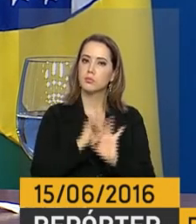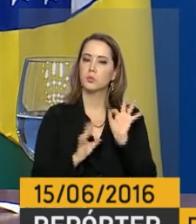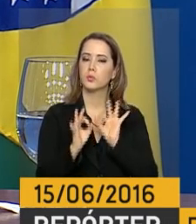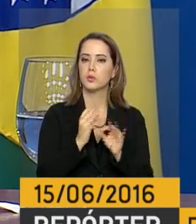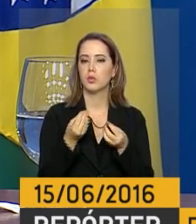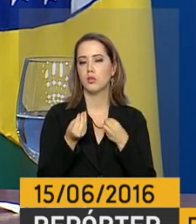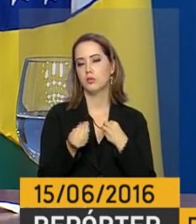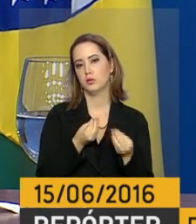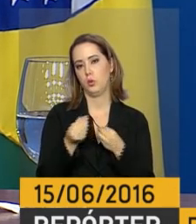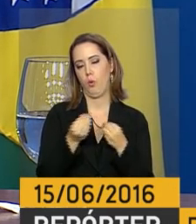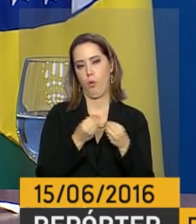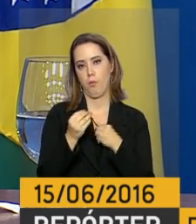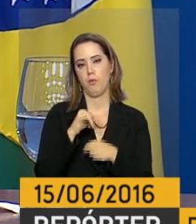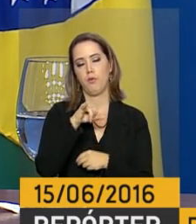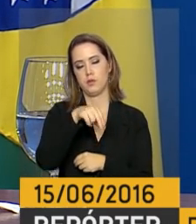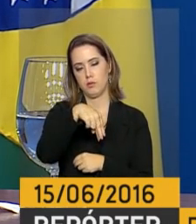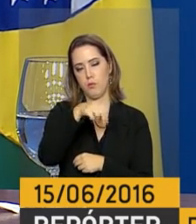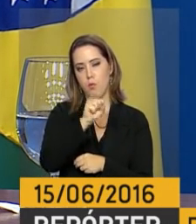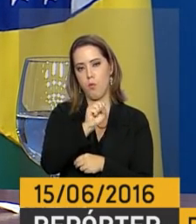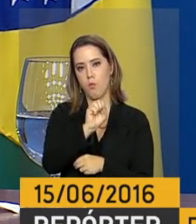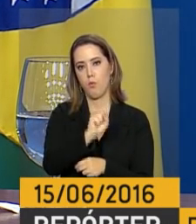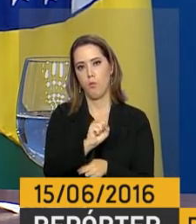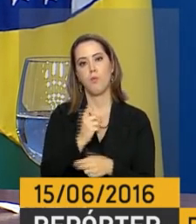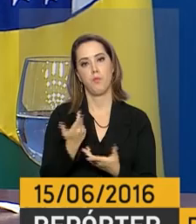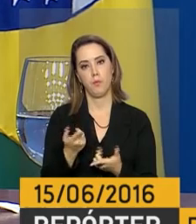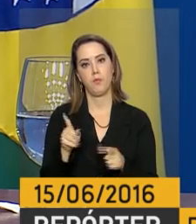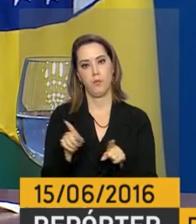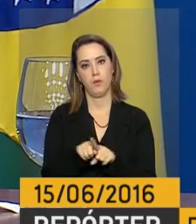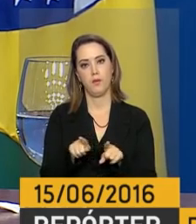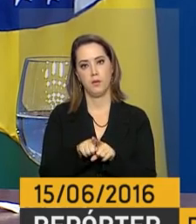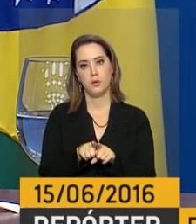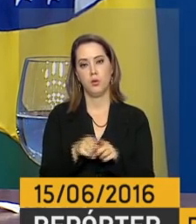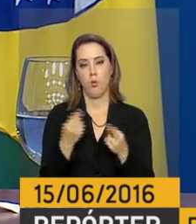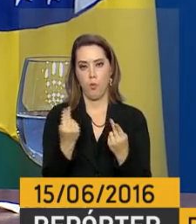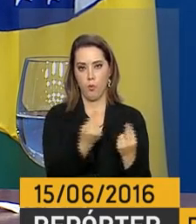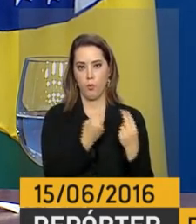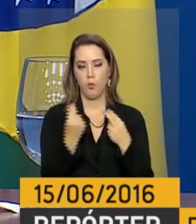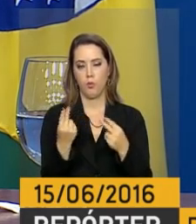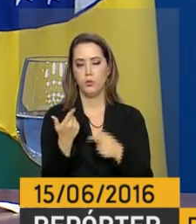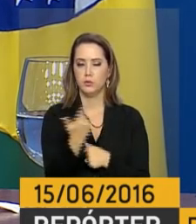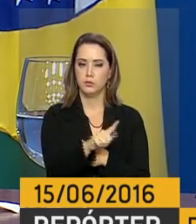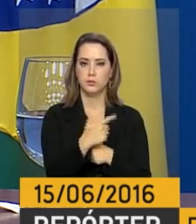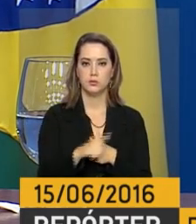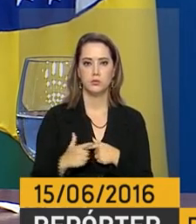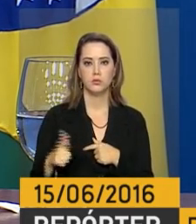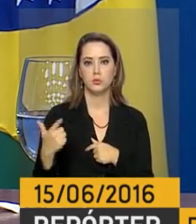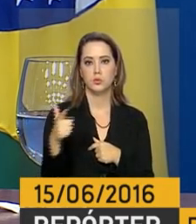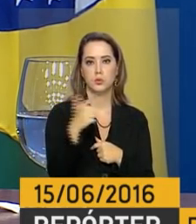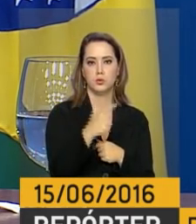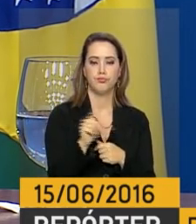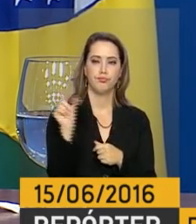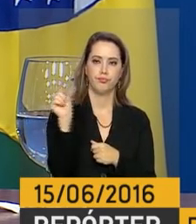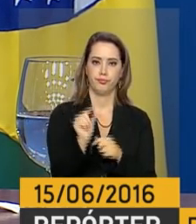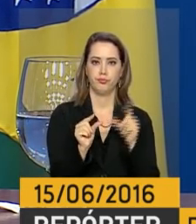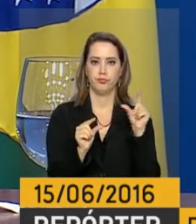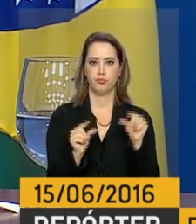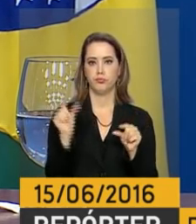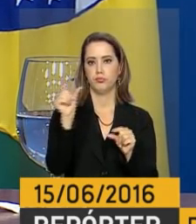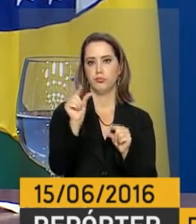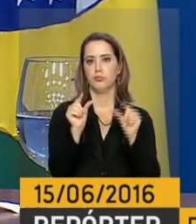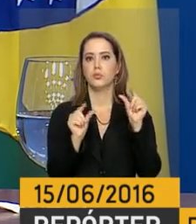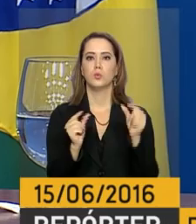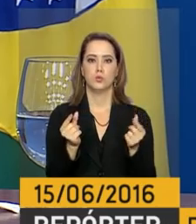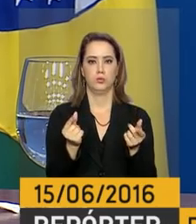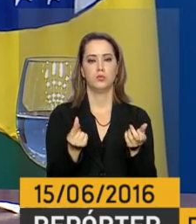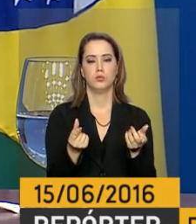da previdência. eh da de outra da mesma maneira outros itens que são menores eh em termos de